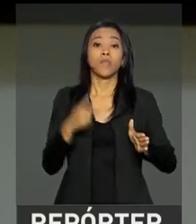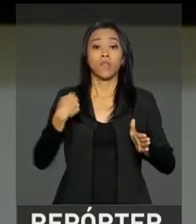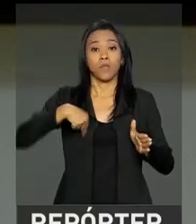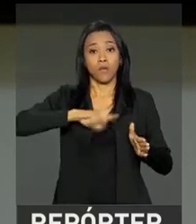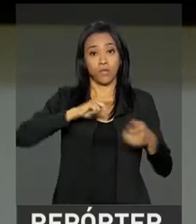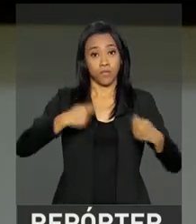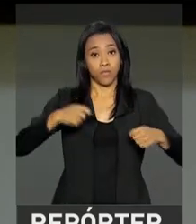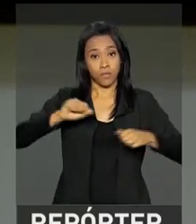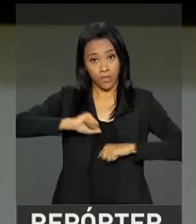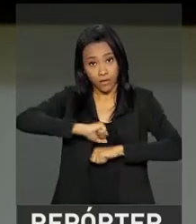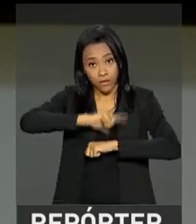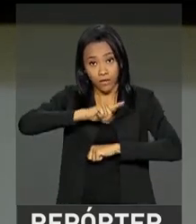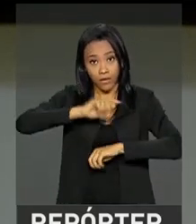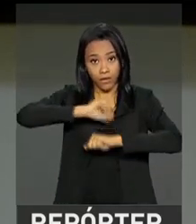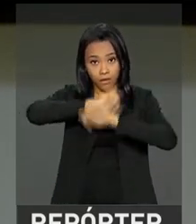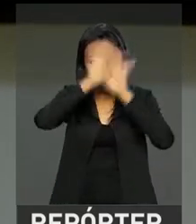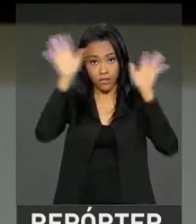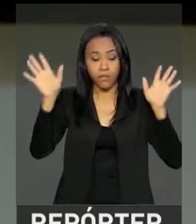essa transparência